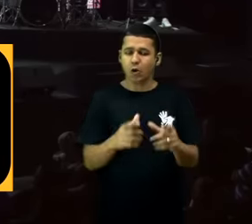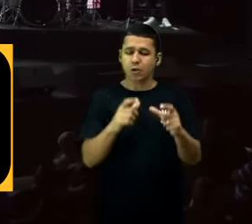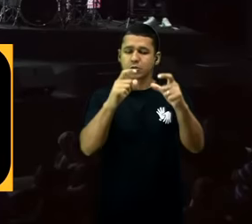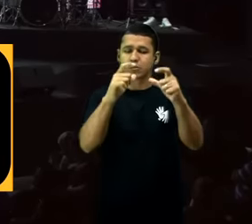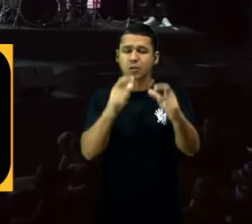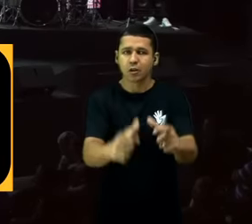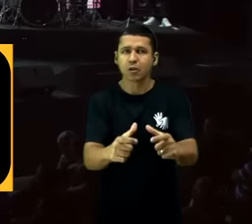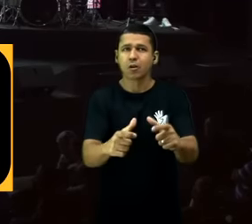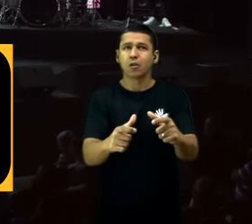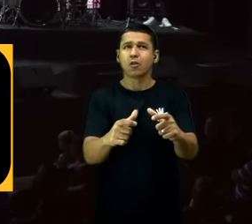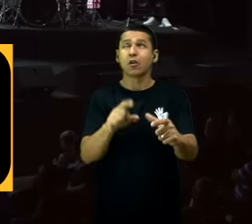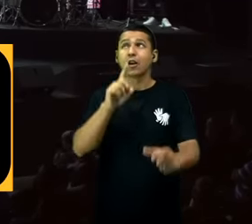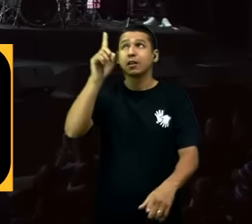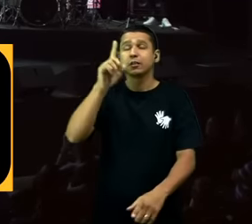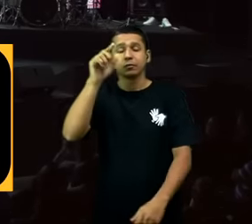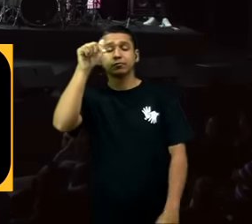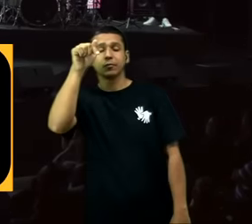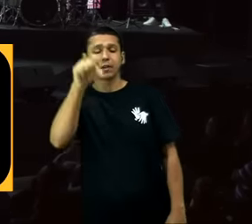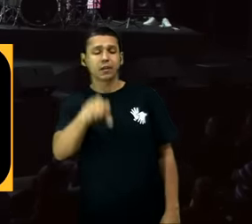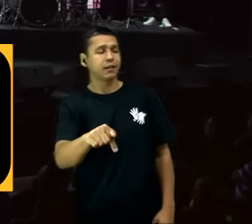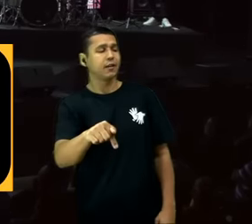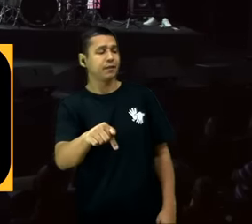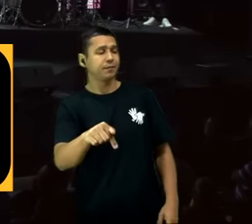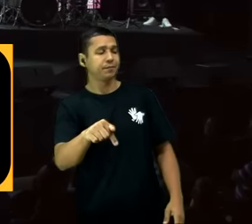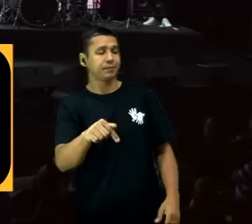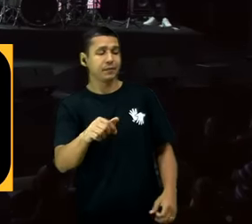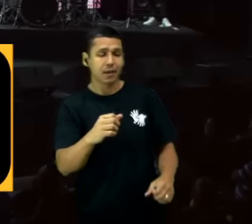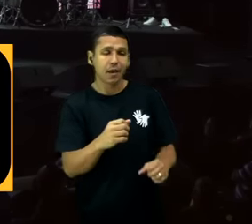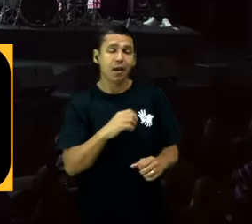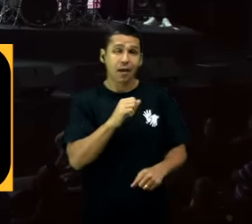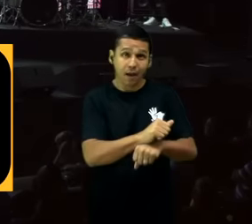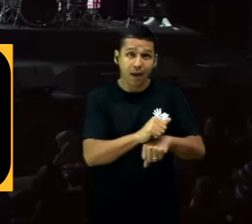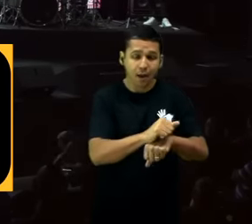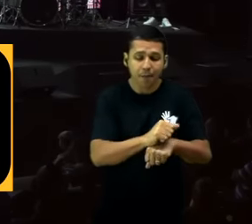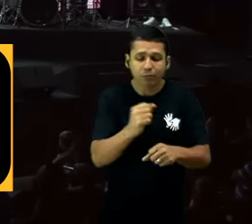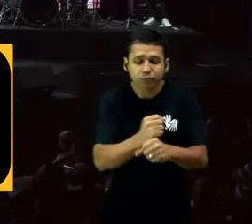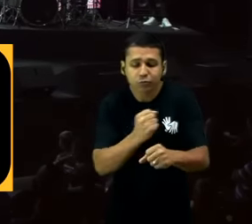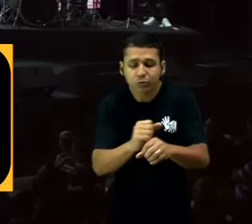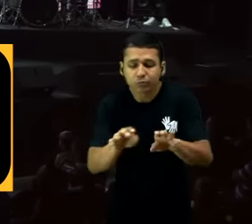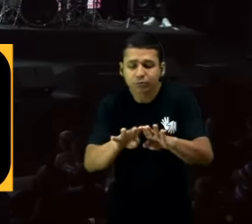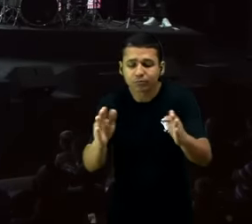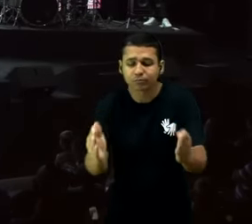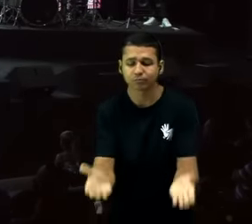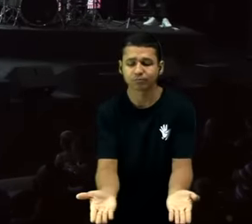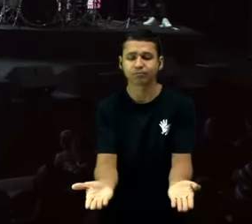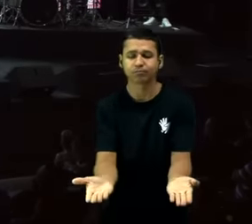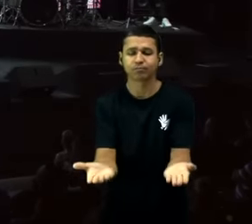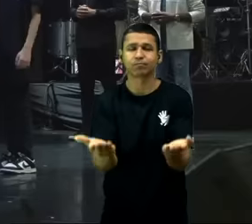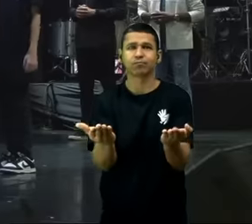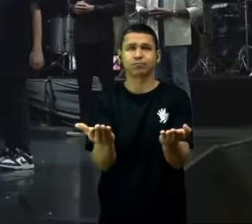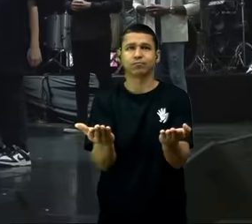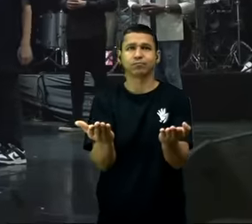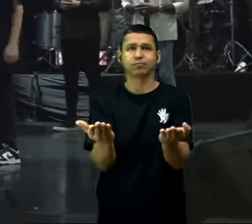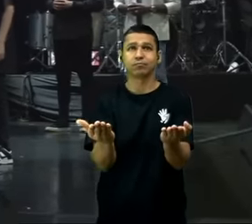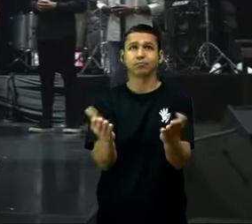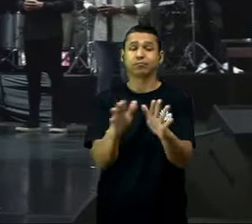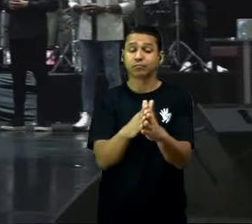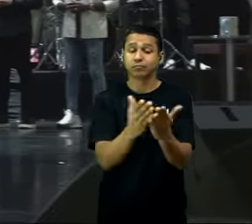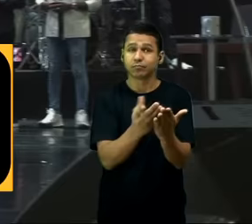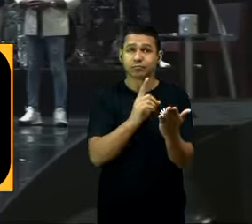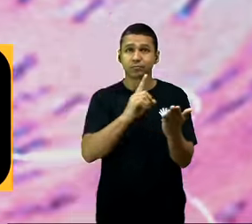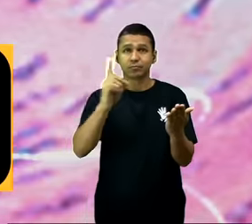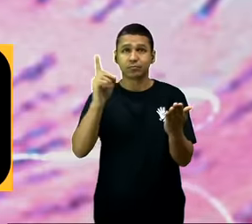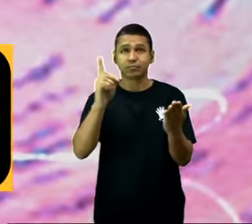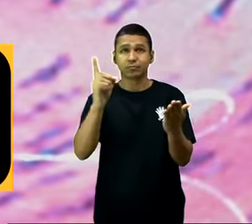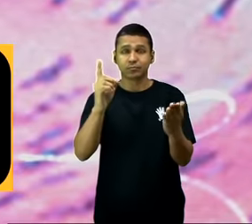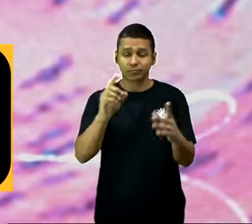havia indicado, Abraão construiu um altar. E sobre o altar, diz a Bíblia, que